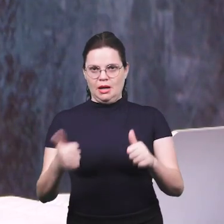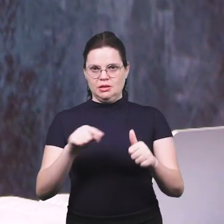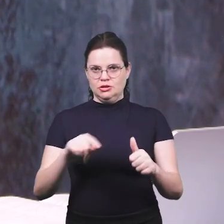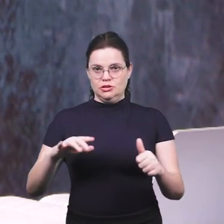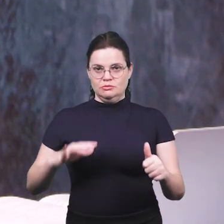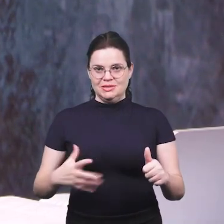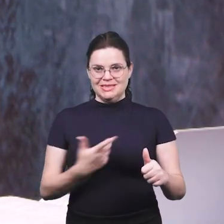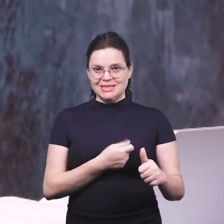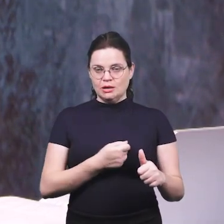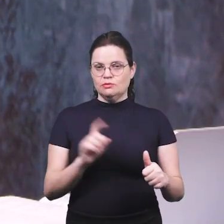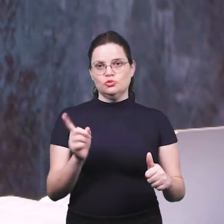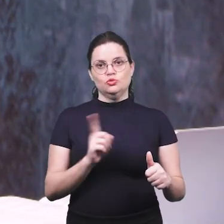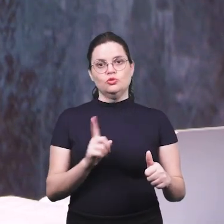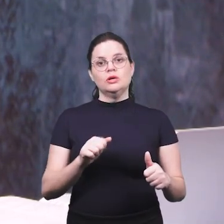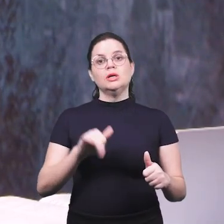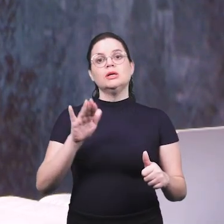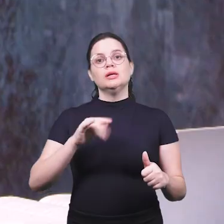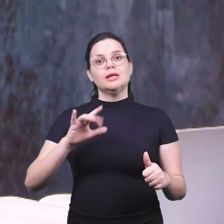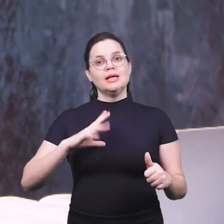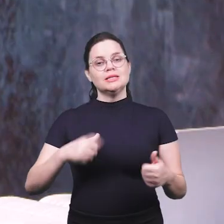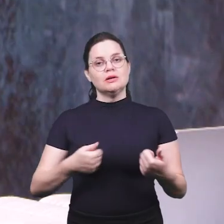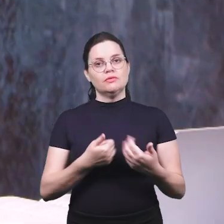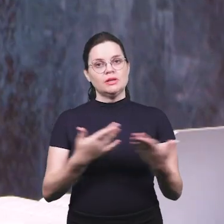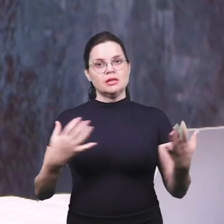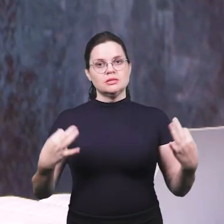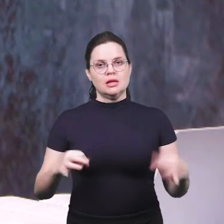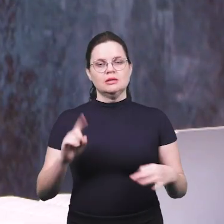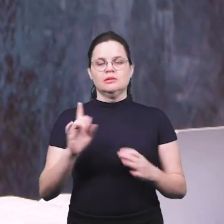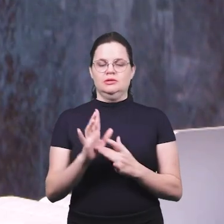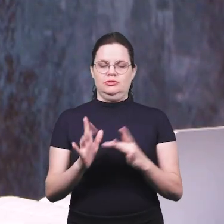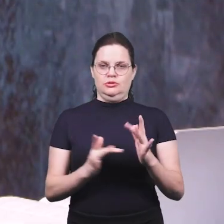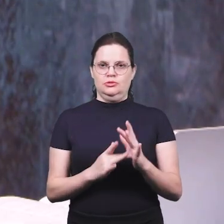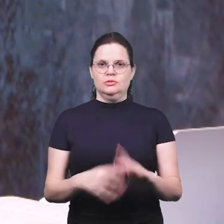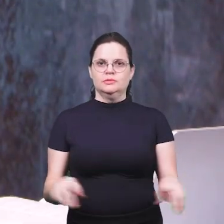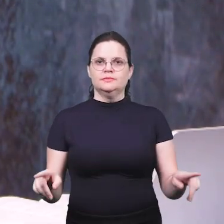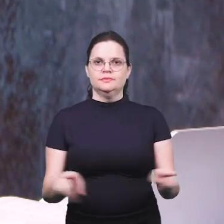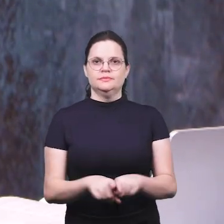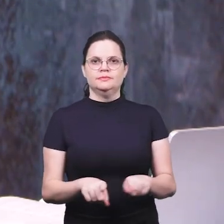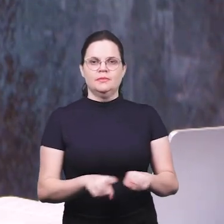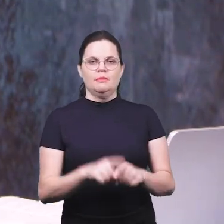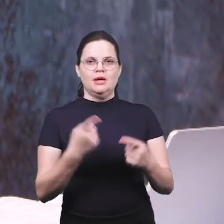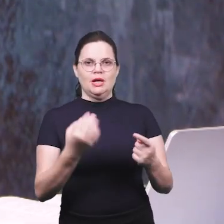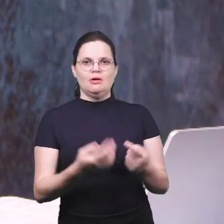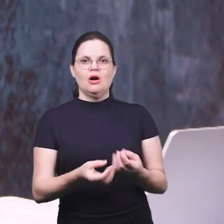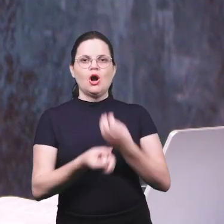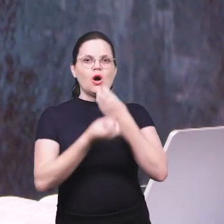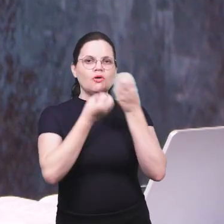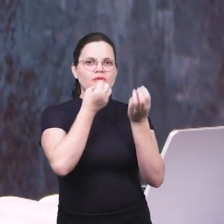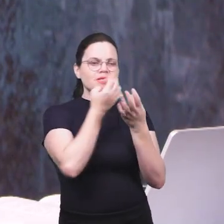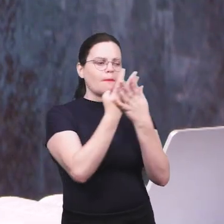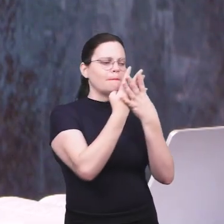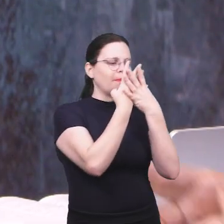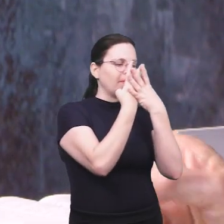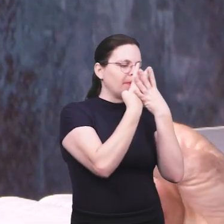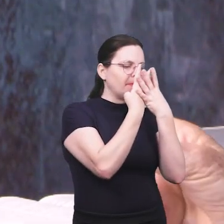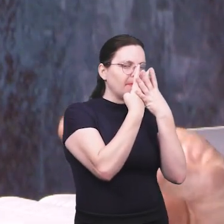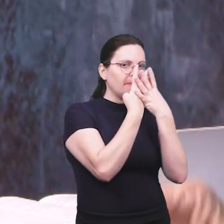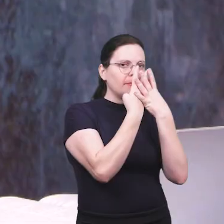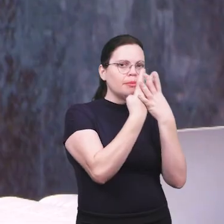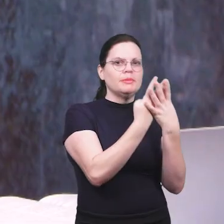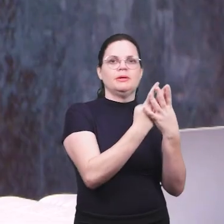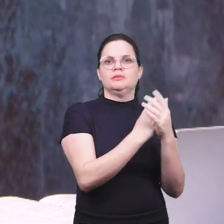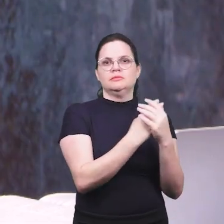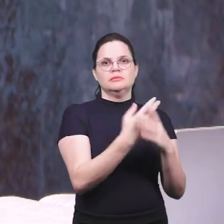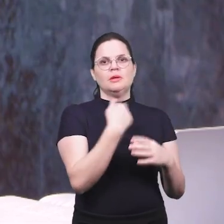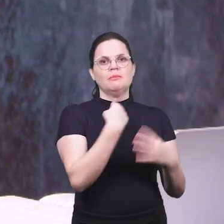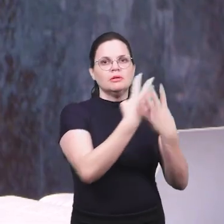Quem salva é Jesus. O batismo não é. E a confissão auricular, que já falamos aqui, o que a Bíblia fala confissão auricular,